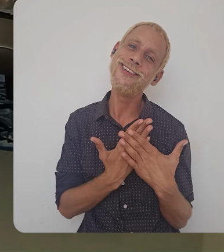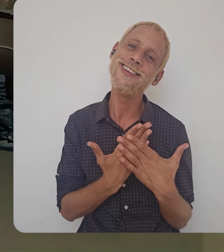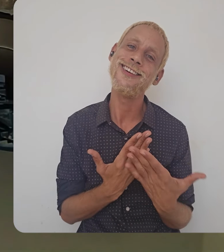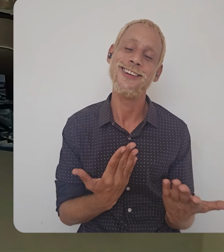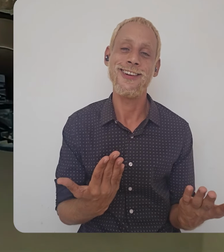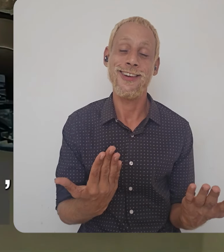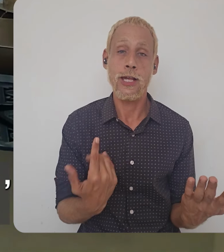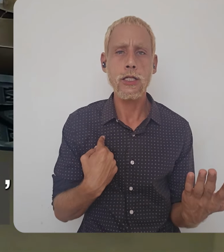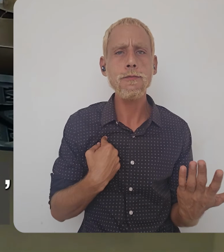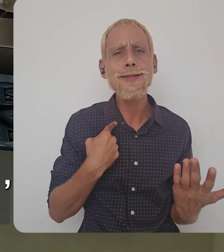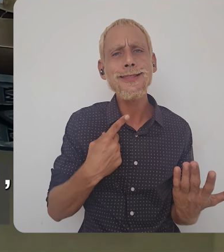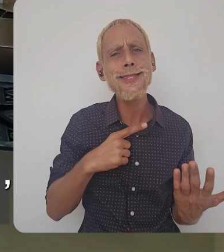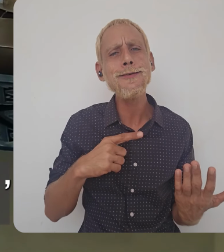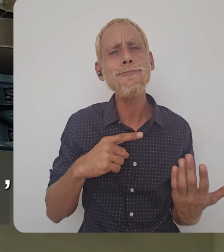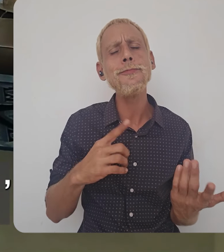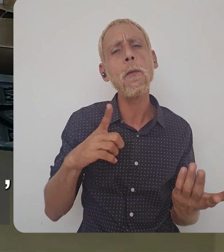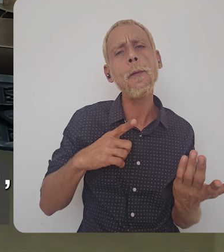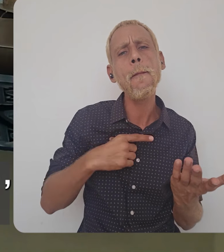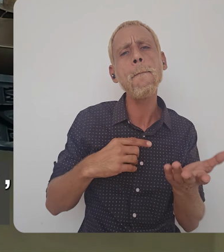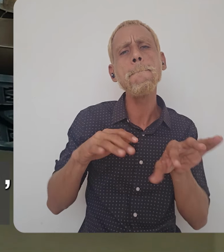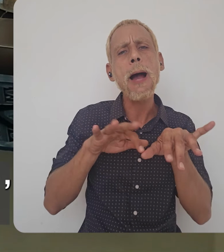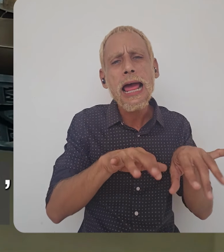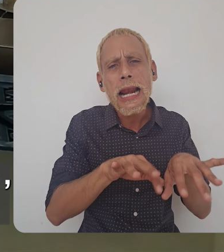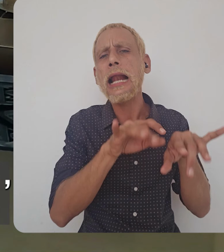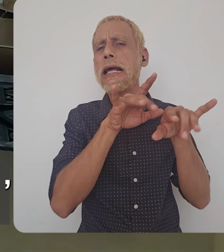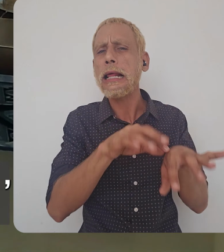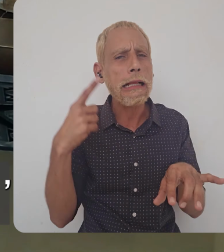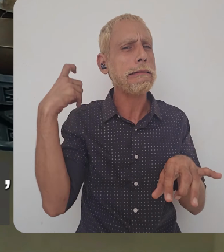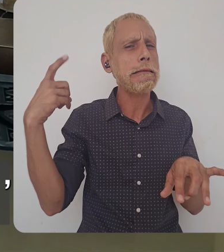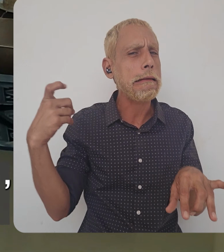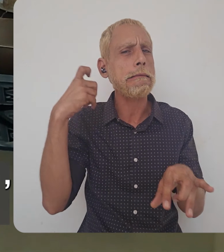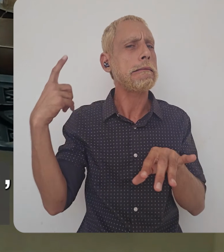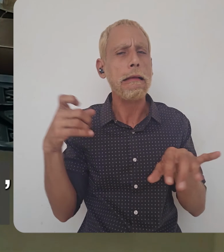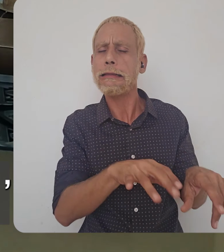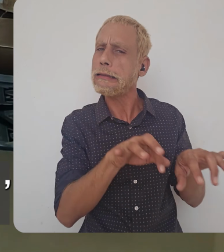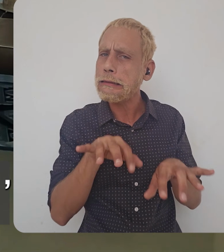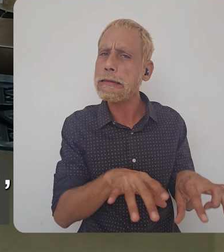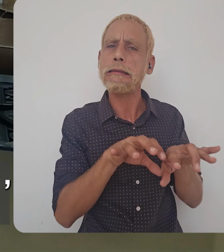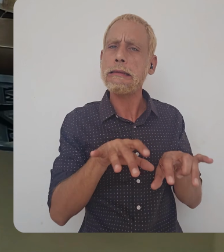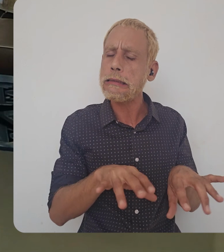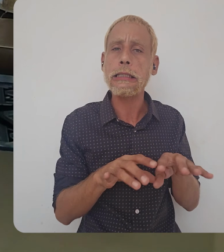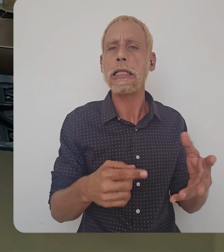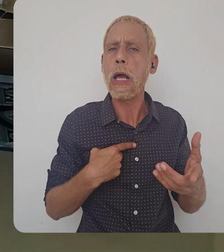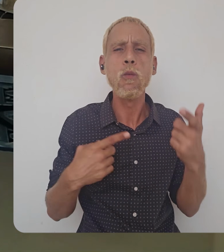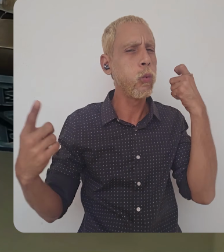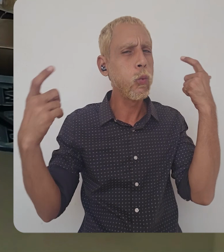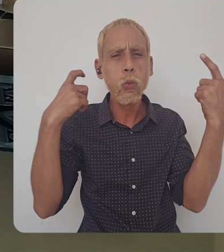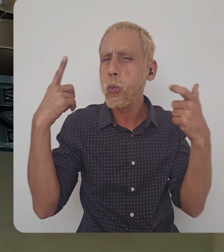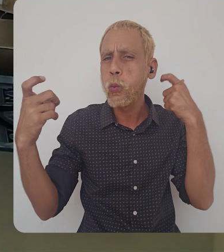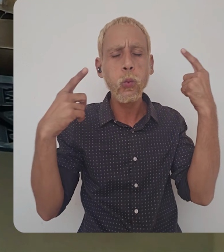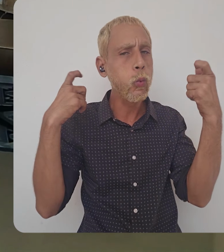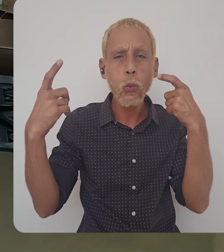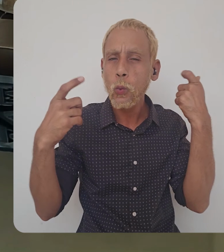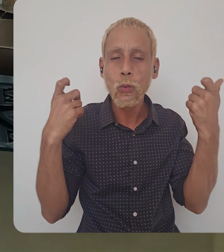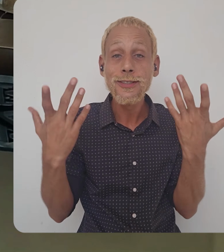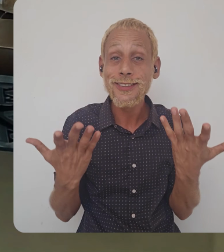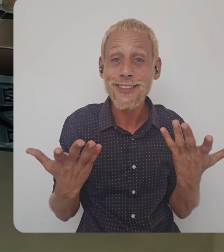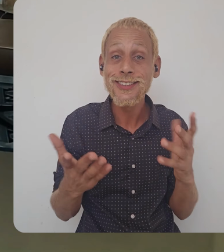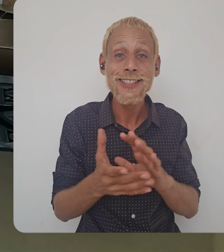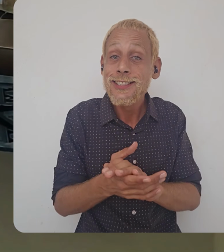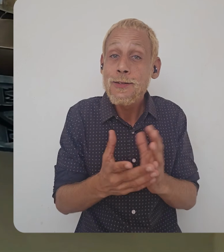vida. É um tempo em que se tinha o teletipo, matraqueado às máquinas de escrever, uma redação